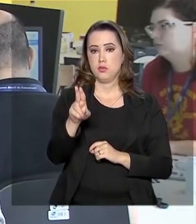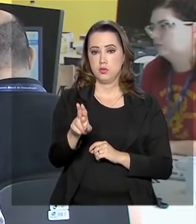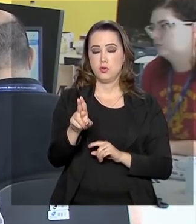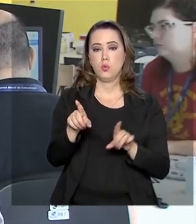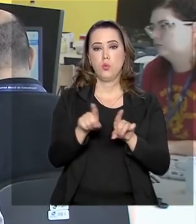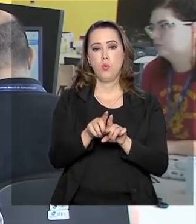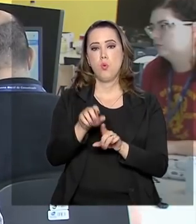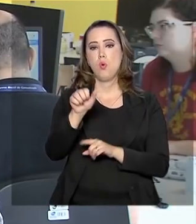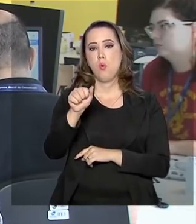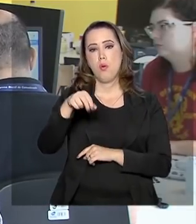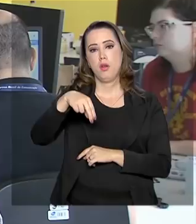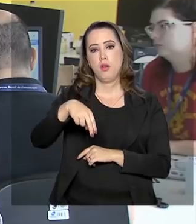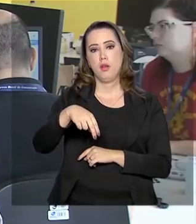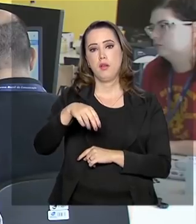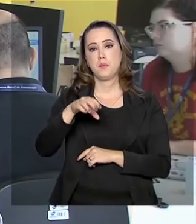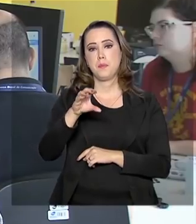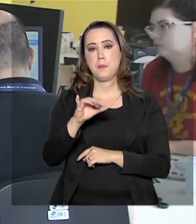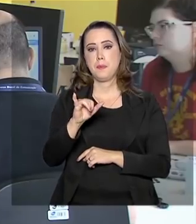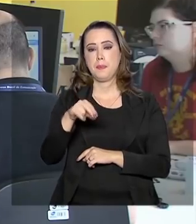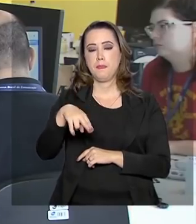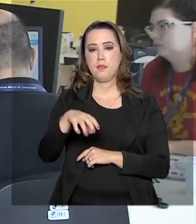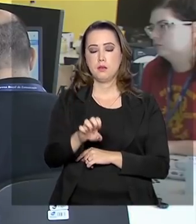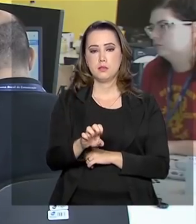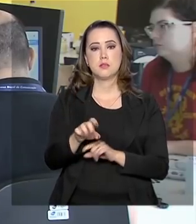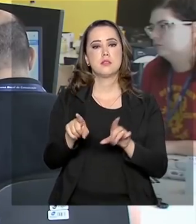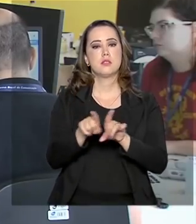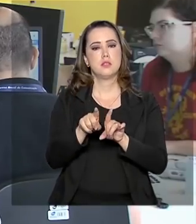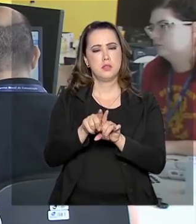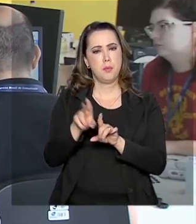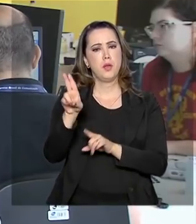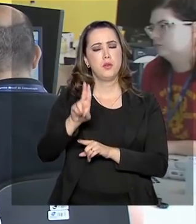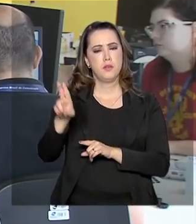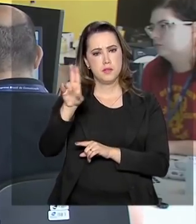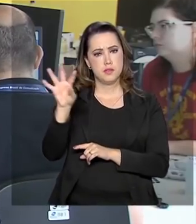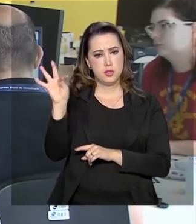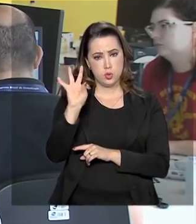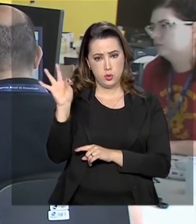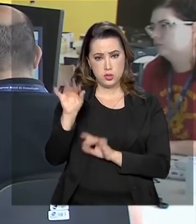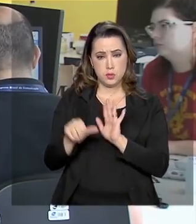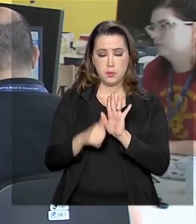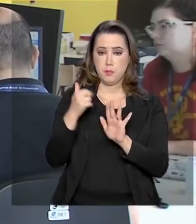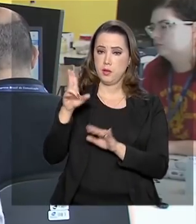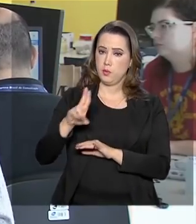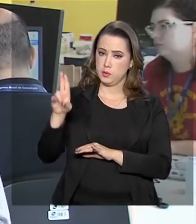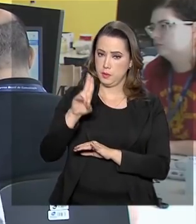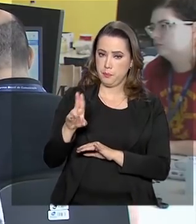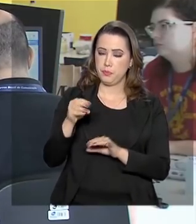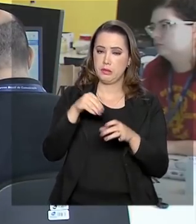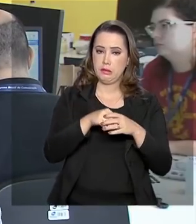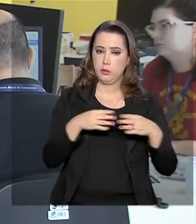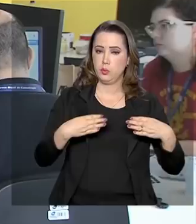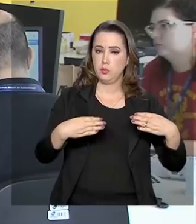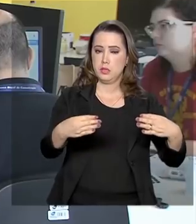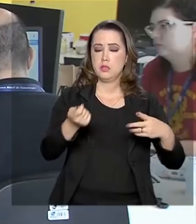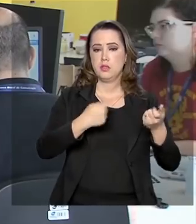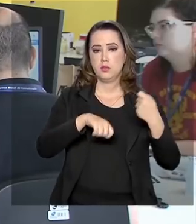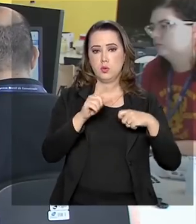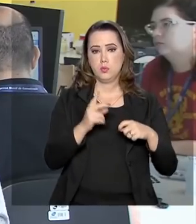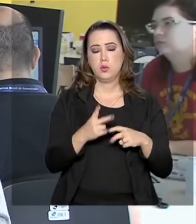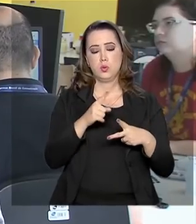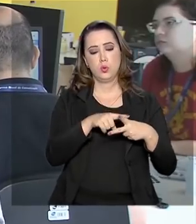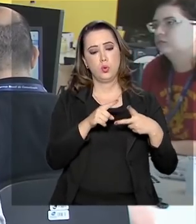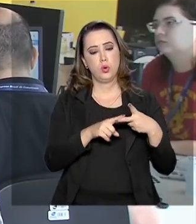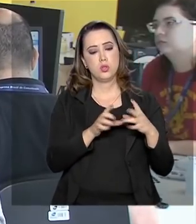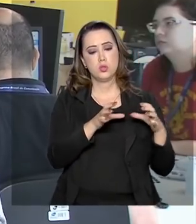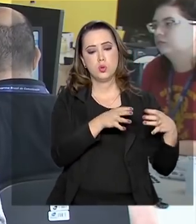Cinema e a Universidade Federal de Tocantins são os primeiros a utilizar o sistema. No Ministério da Economia, duas unidades vão